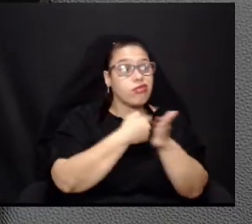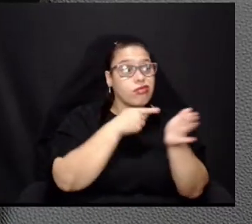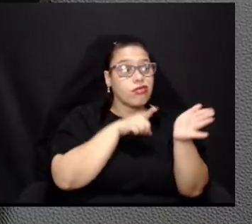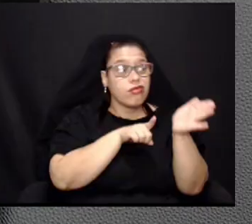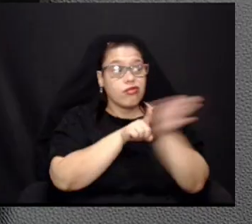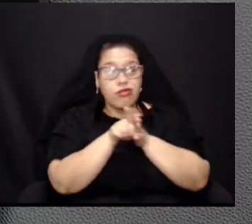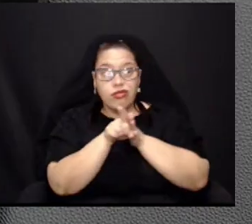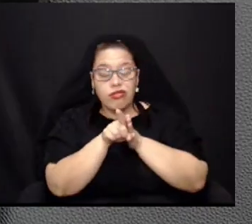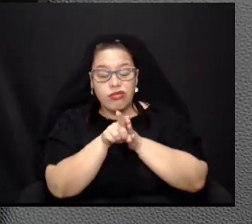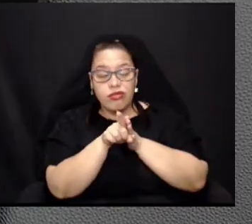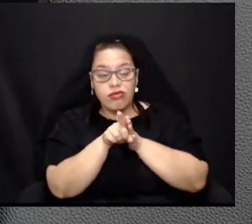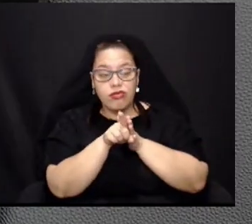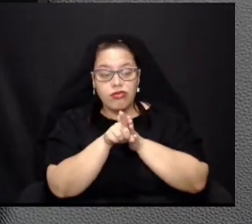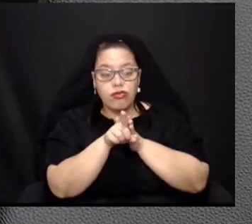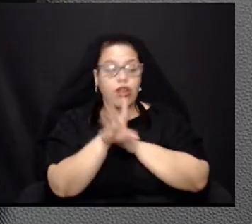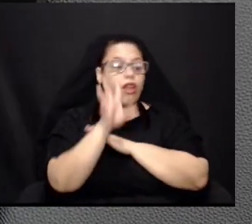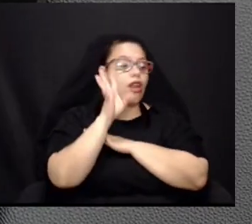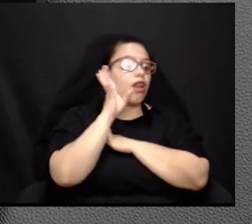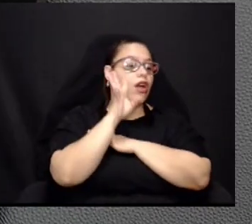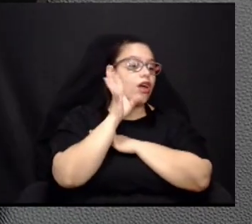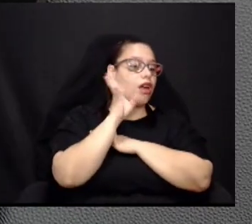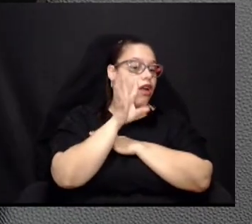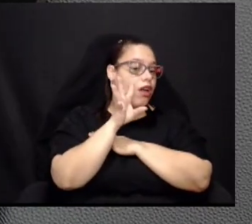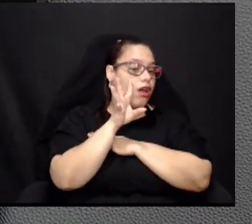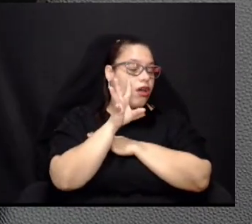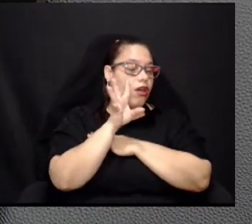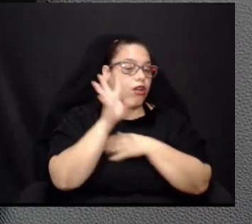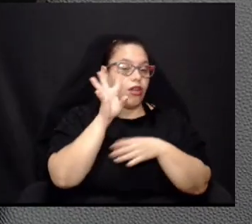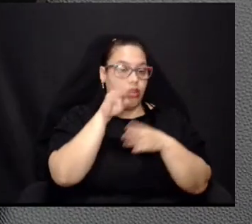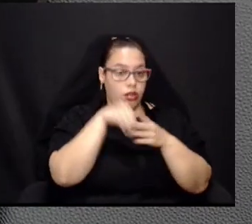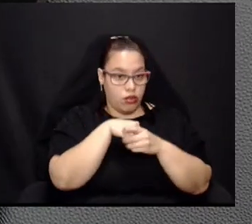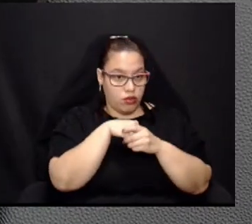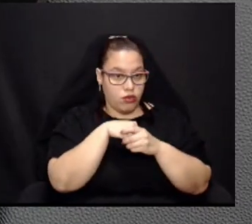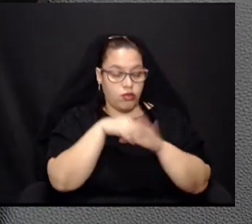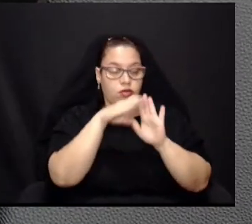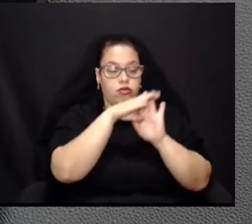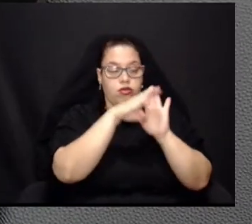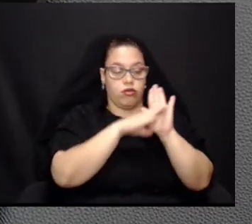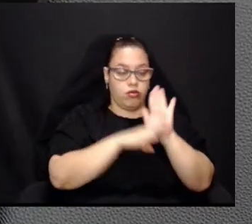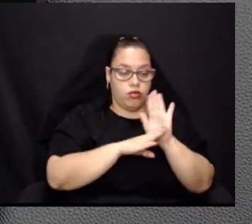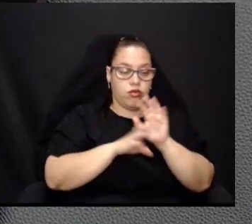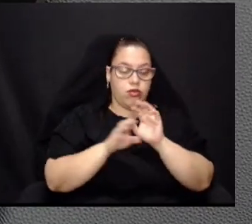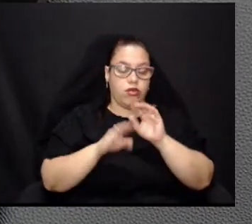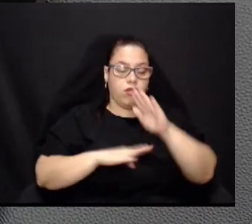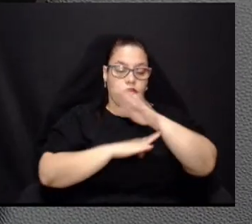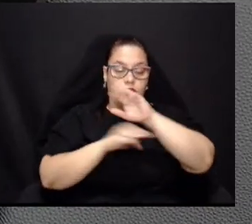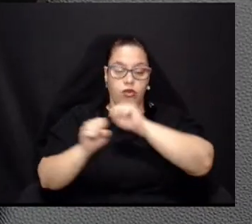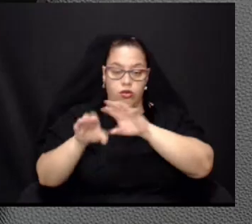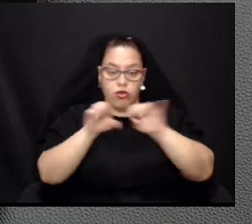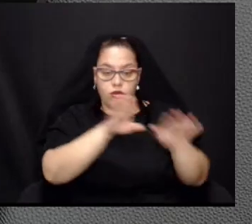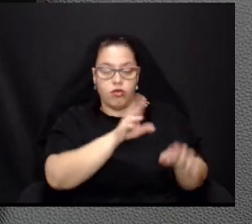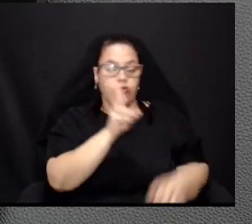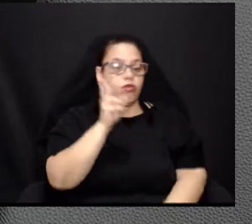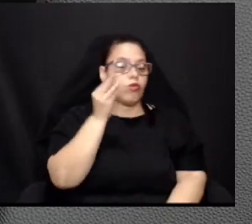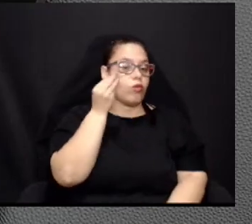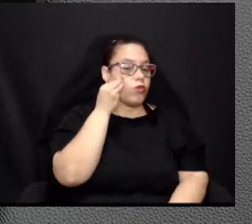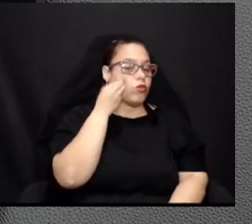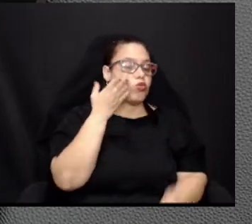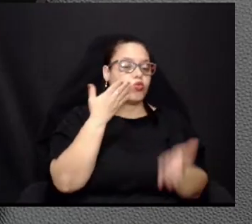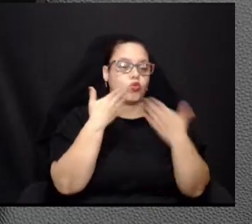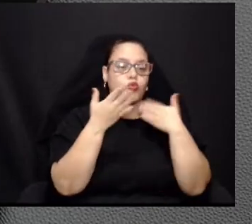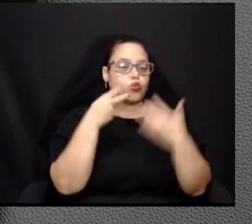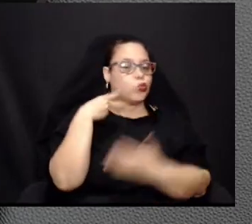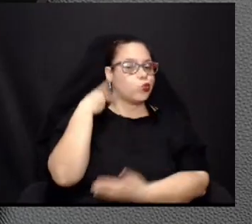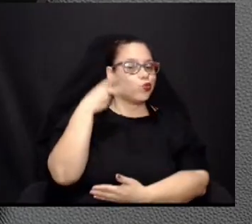E é legal também que dentro da programação do Câmara Educa, a gente tenta sempre colocar um bate-papo com o vereador.